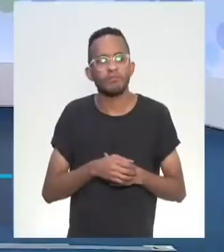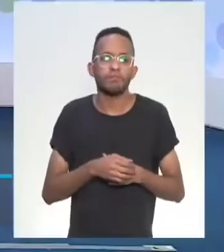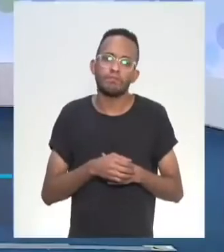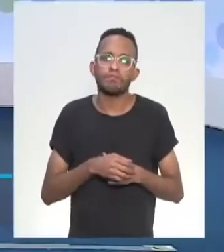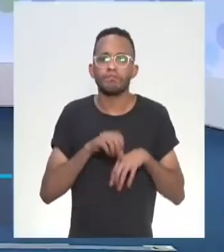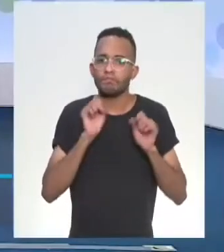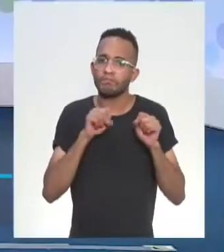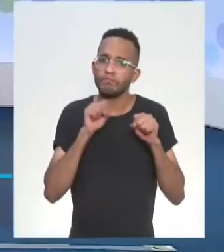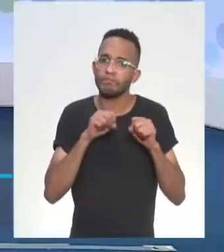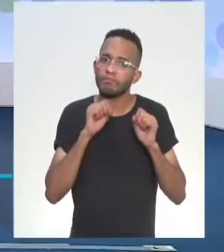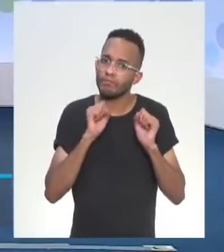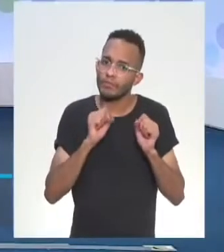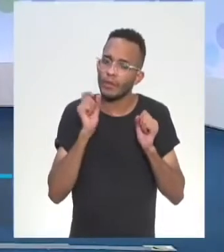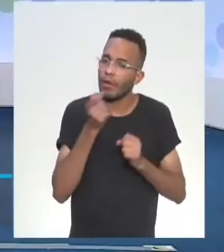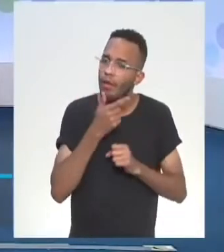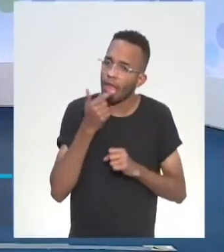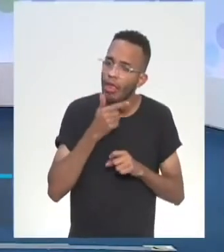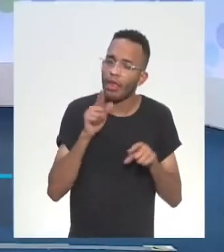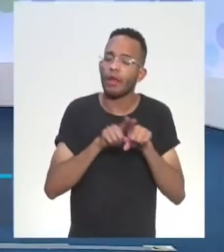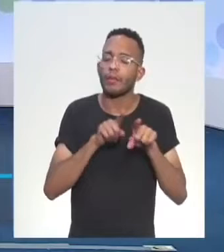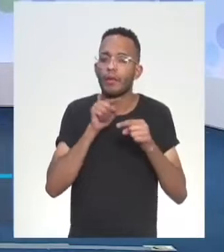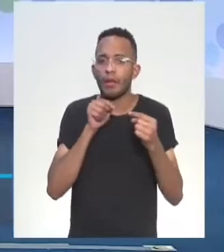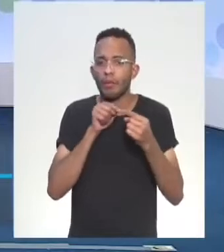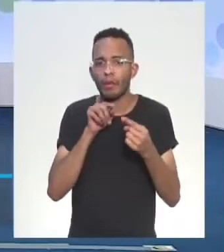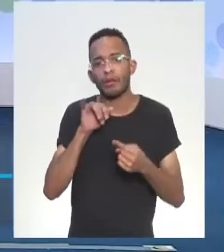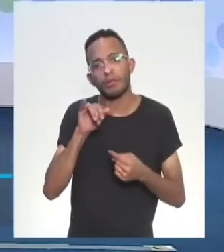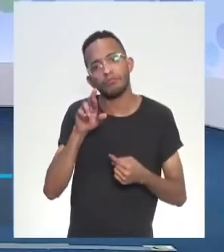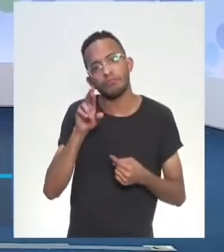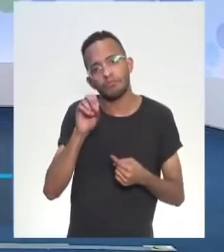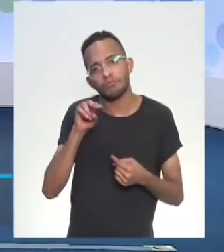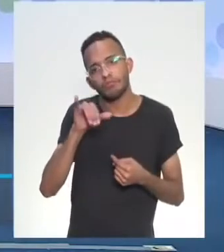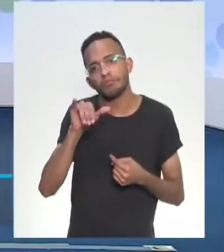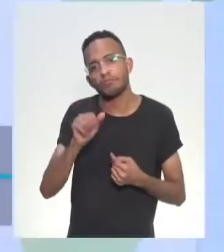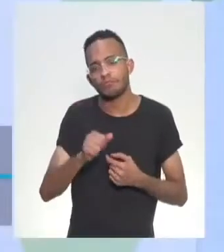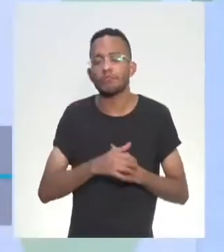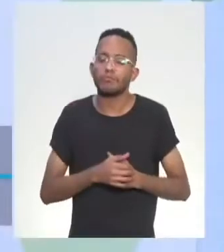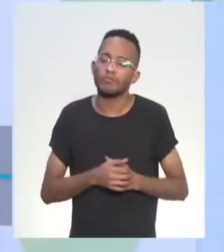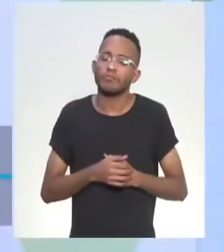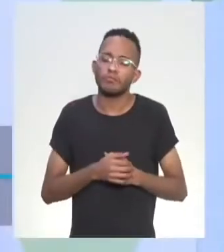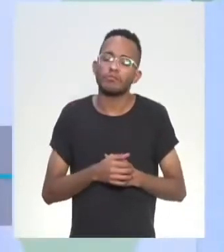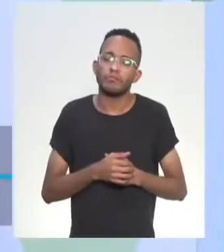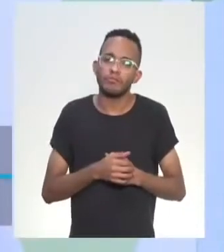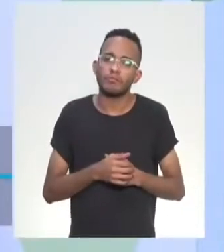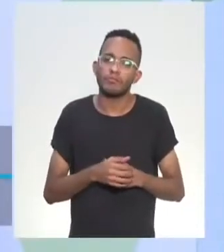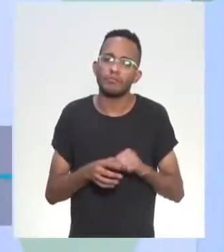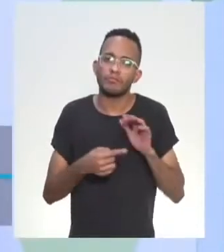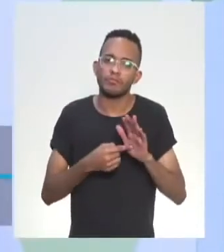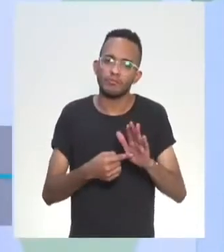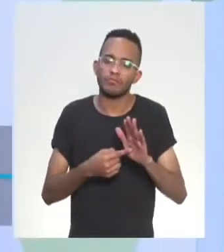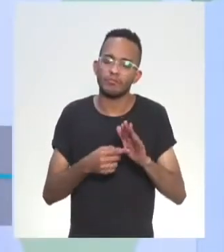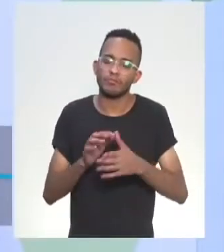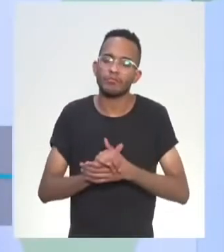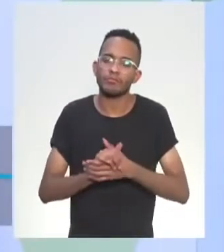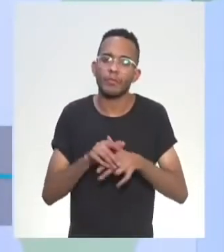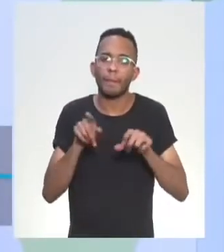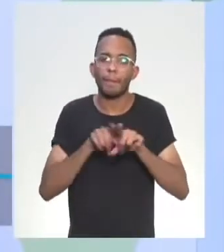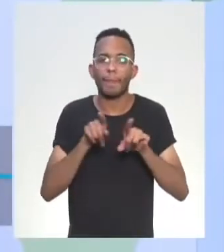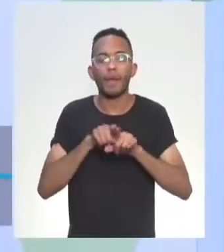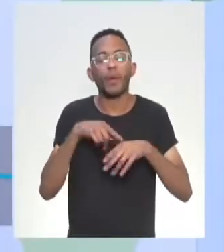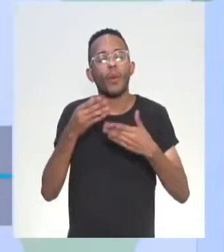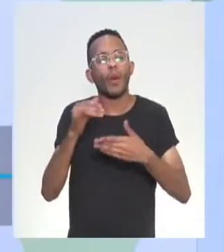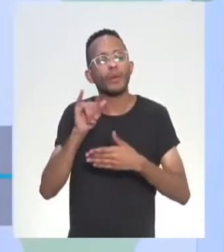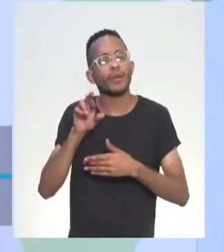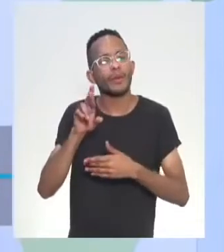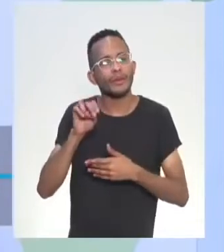ironia. Talvez o humor esteja sendo colocado, talvez é isso que ele quer passar, que o humor está sendo destacado pela ironia. E qual seria essa